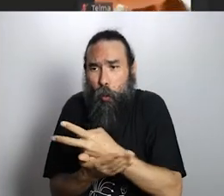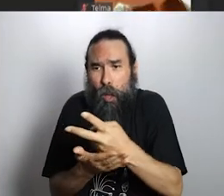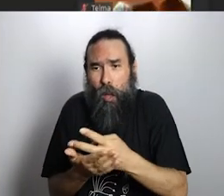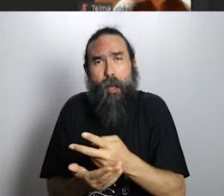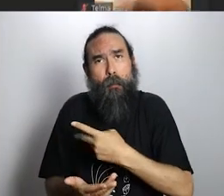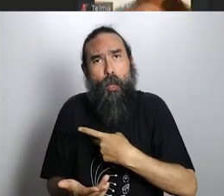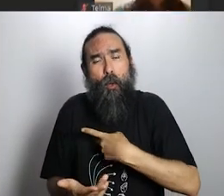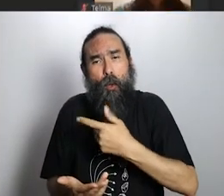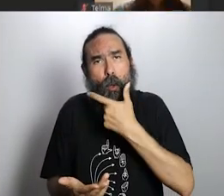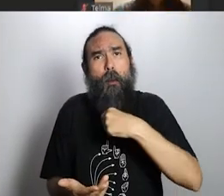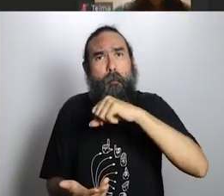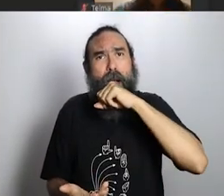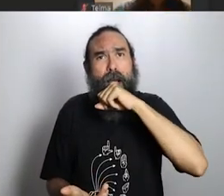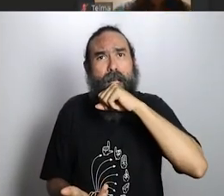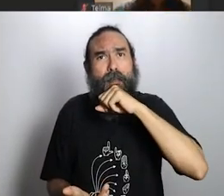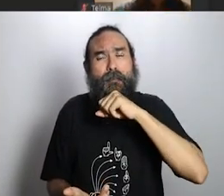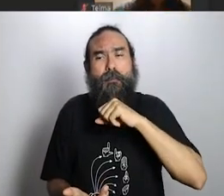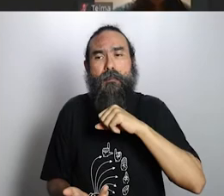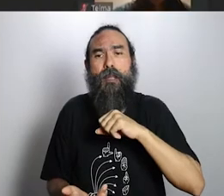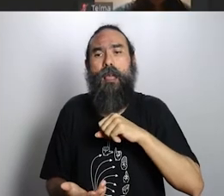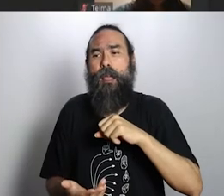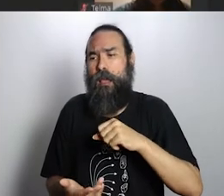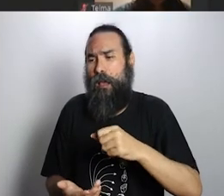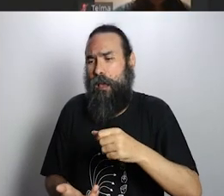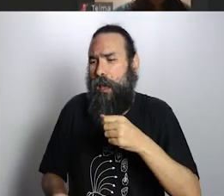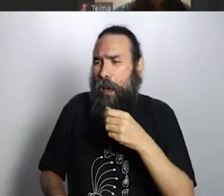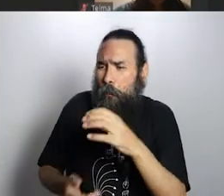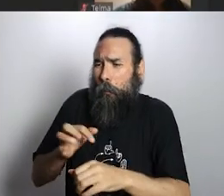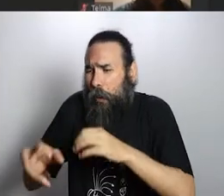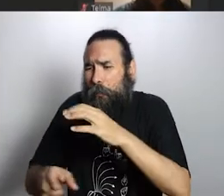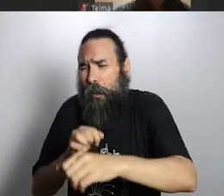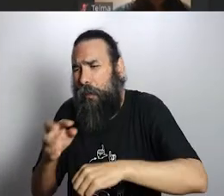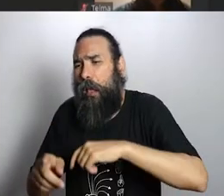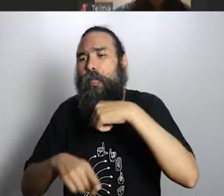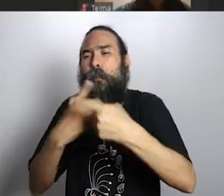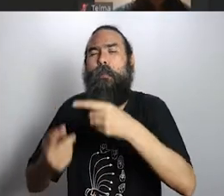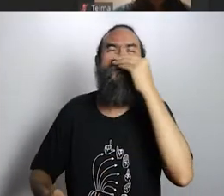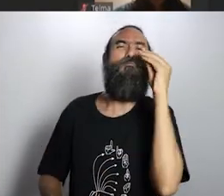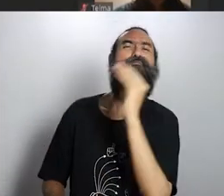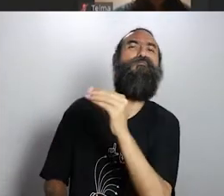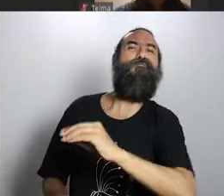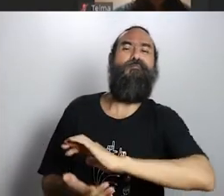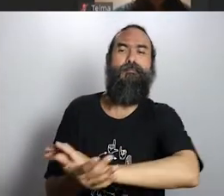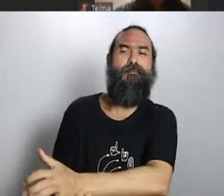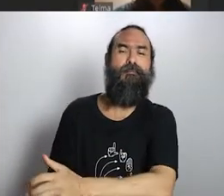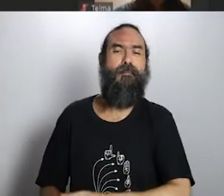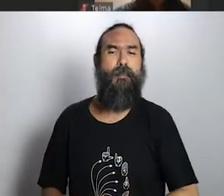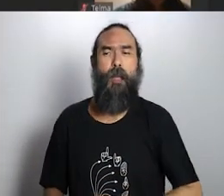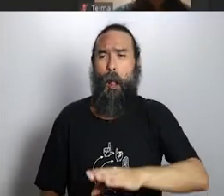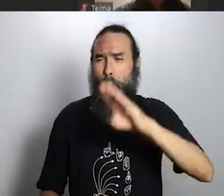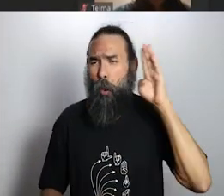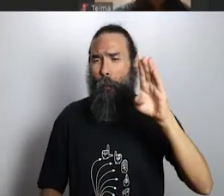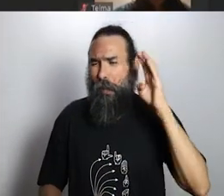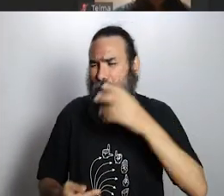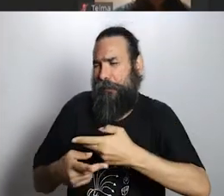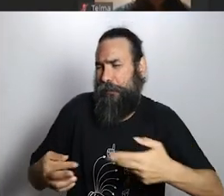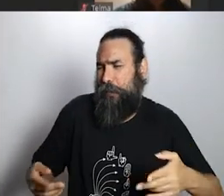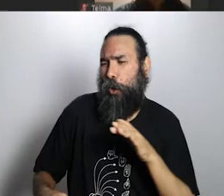alguma coisa, mas esquecia. Prometia o céu e a terra, nada chegava.